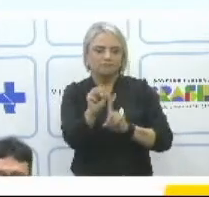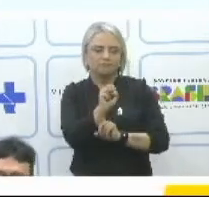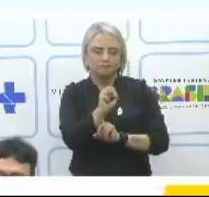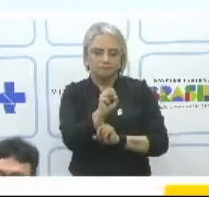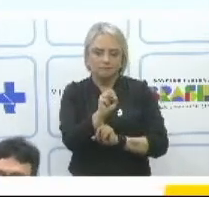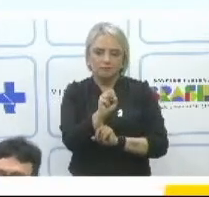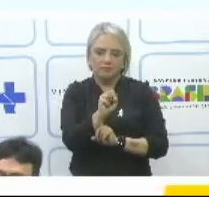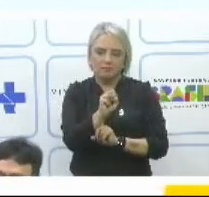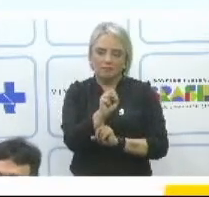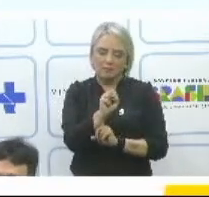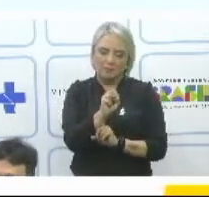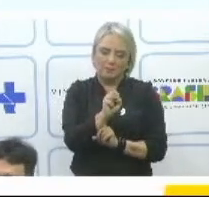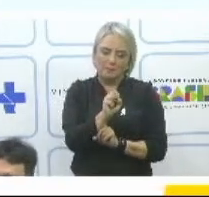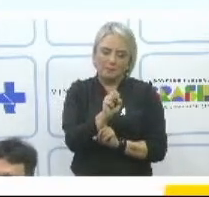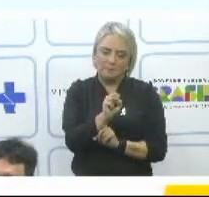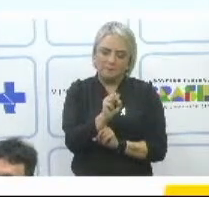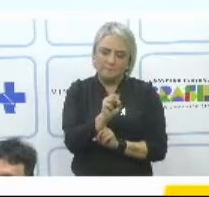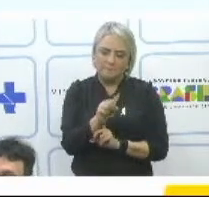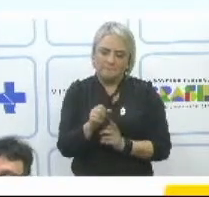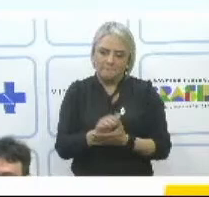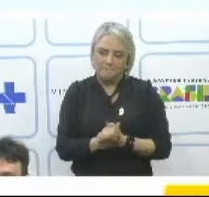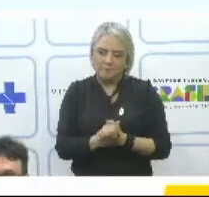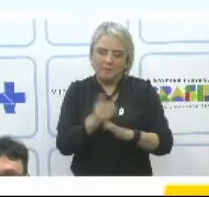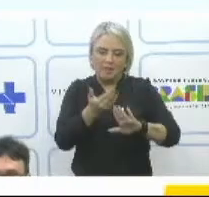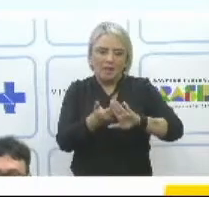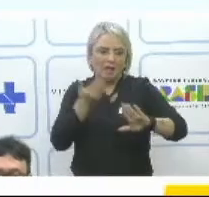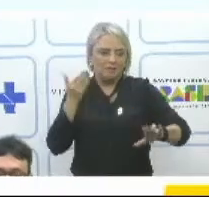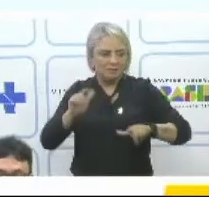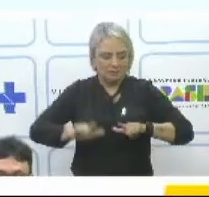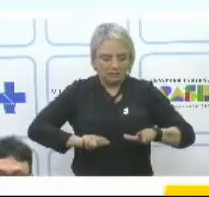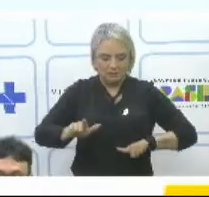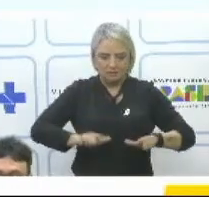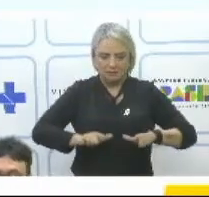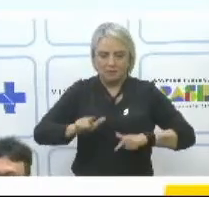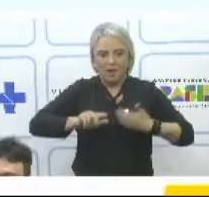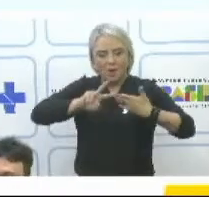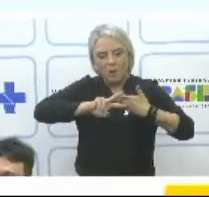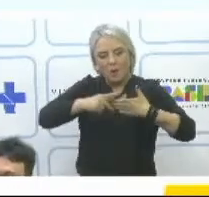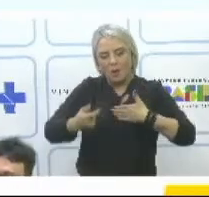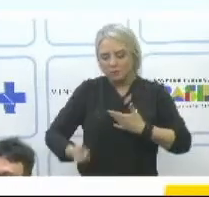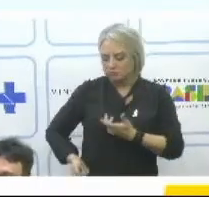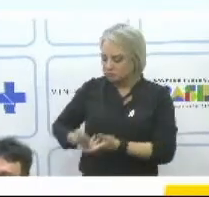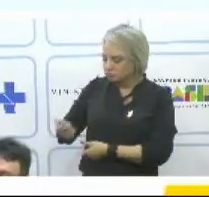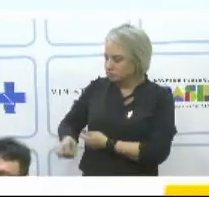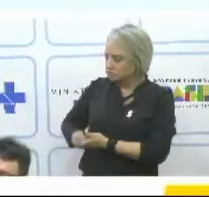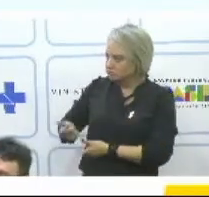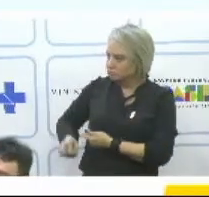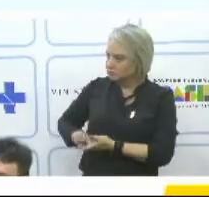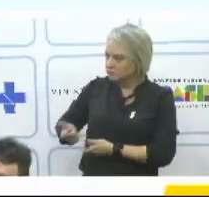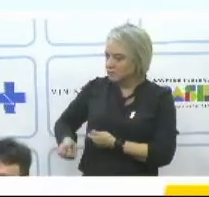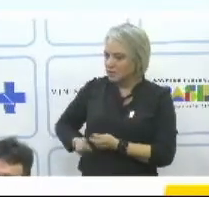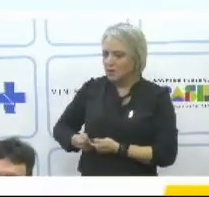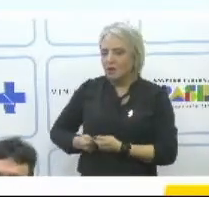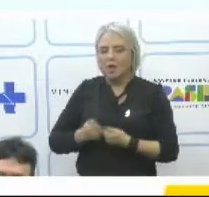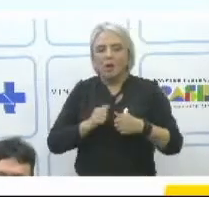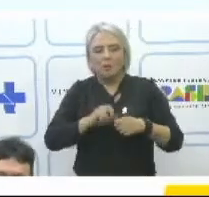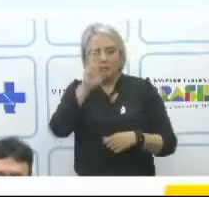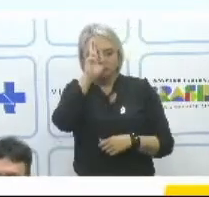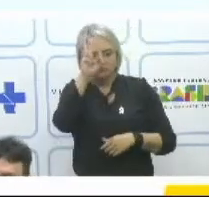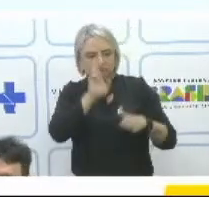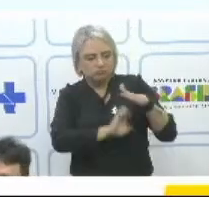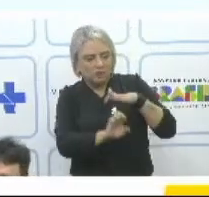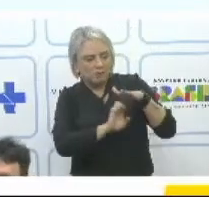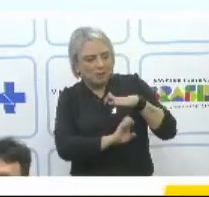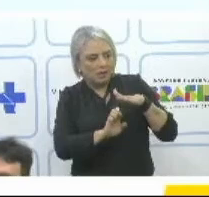né, como, né, o afastamento de trabalho, gerando, né, custos, né, para os empregadores,